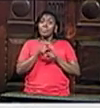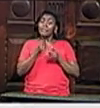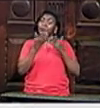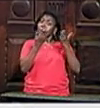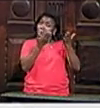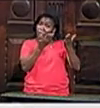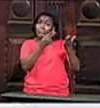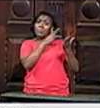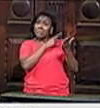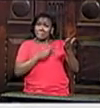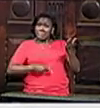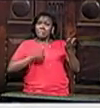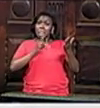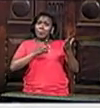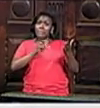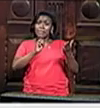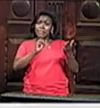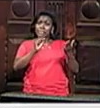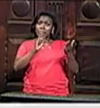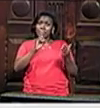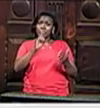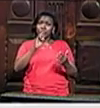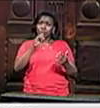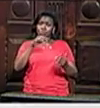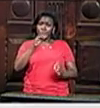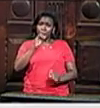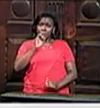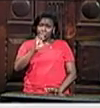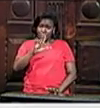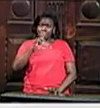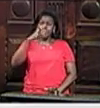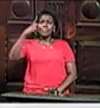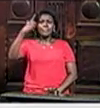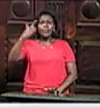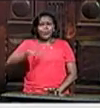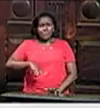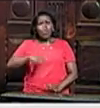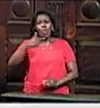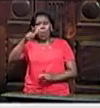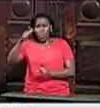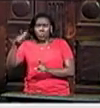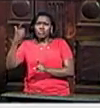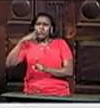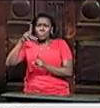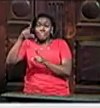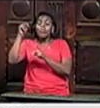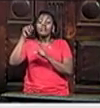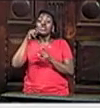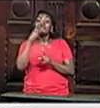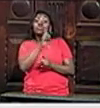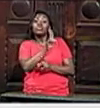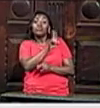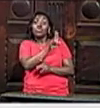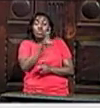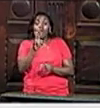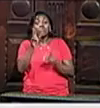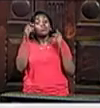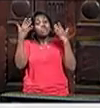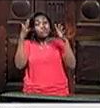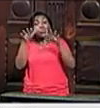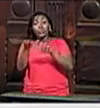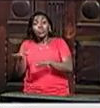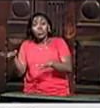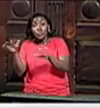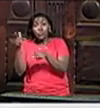deputado autor de noel mais uma vez e outros vencer a eleição aqui mas em seu nome eu saúdo os deputados que venceram